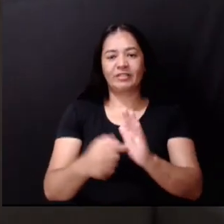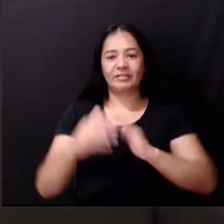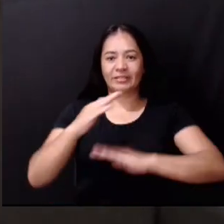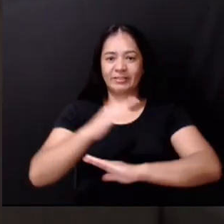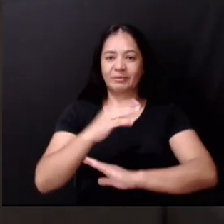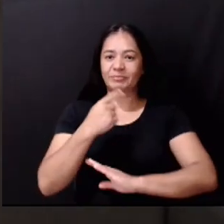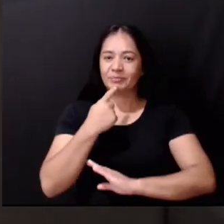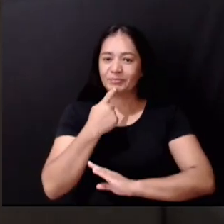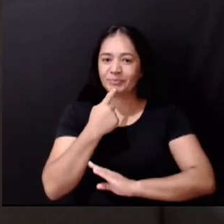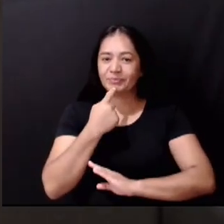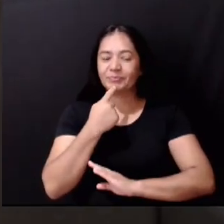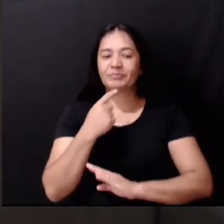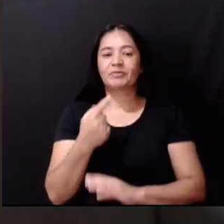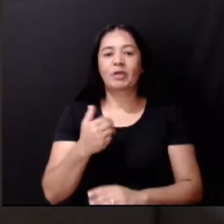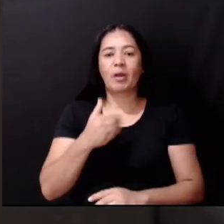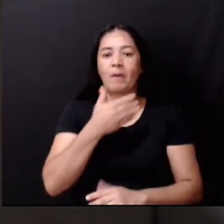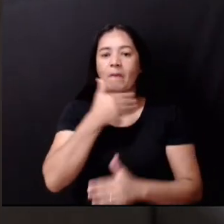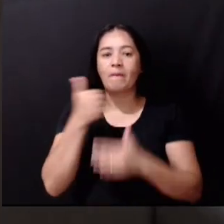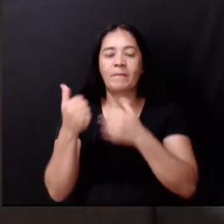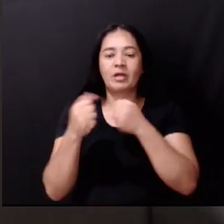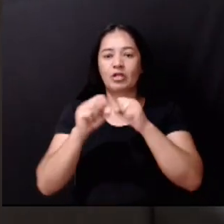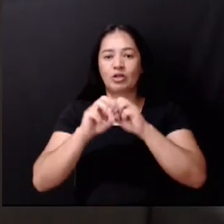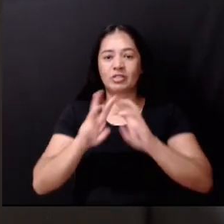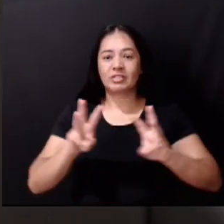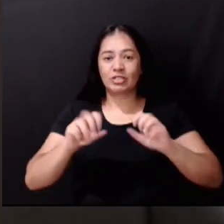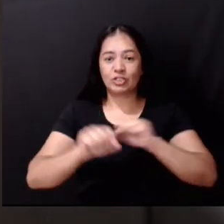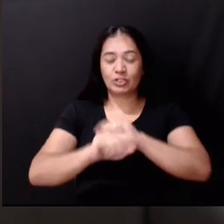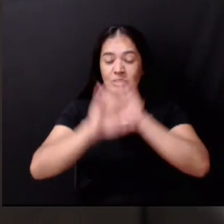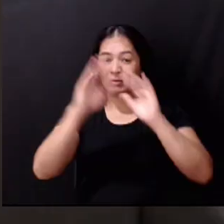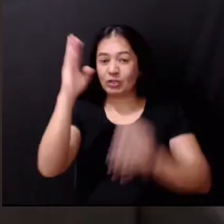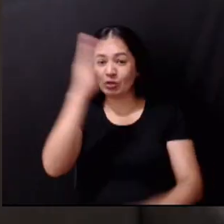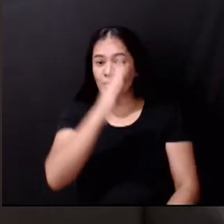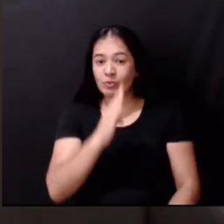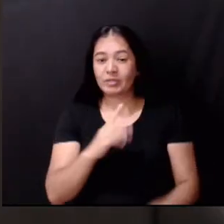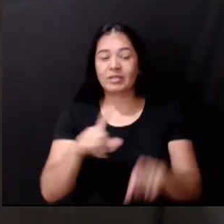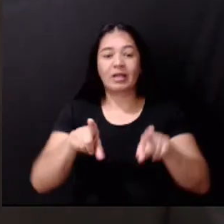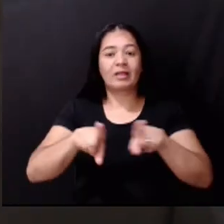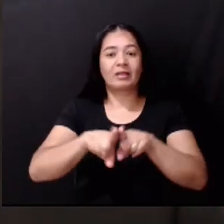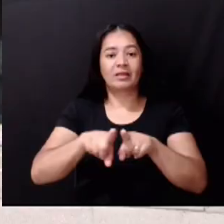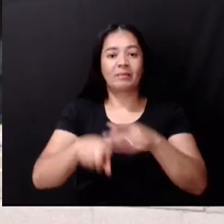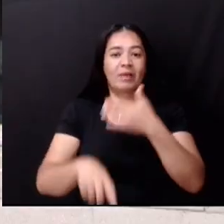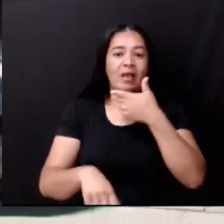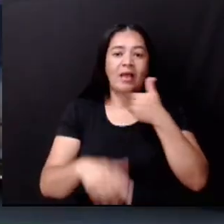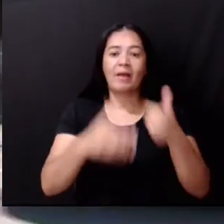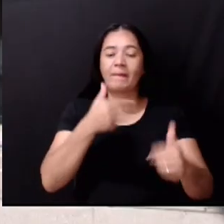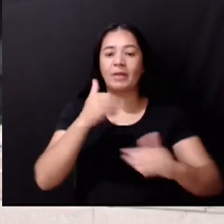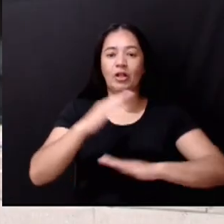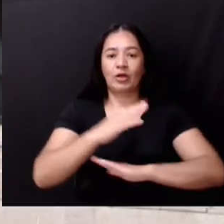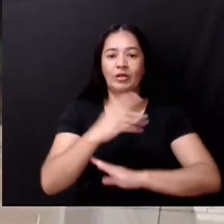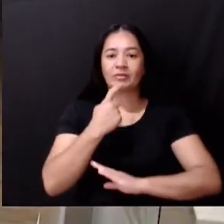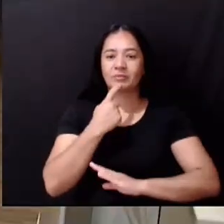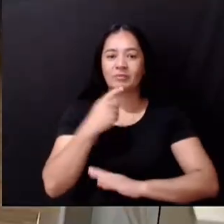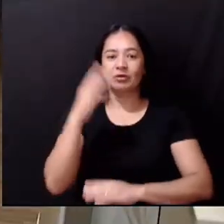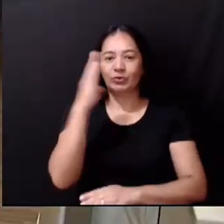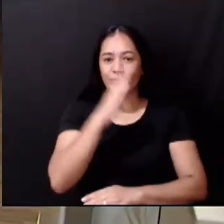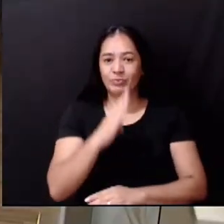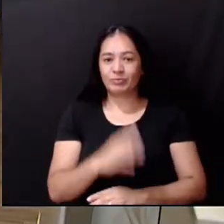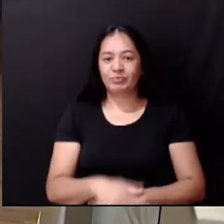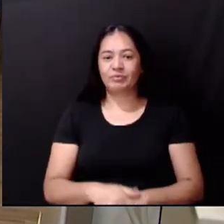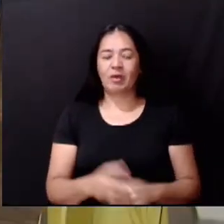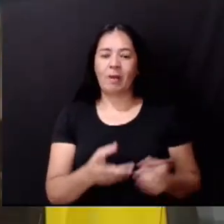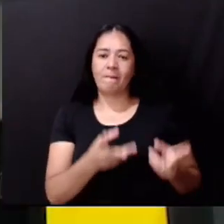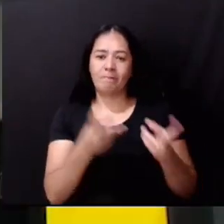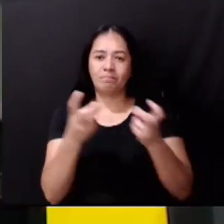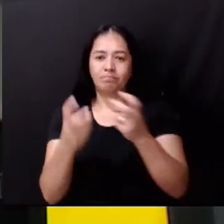dos melhores portais de transparência do Brasil, também é a melhor Câmara Municipal do Brasil. O reconhecimento nacional